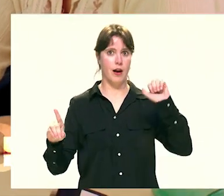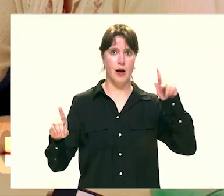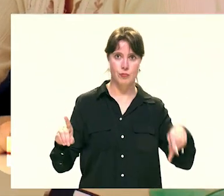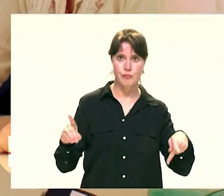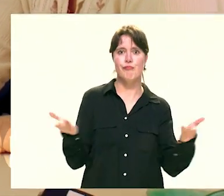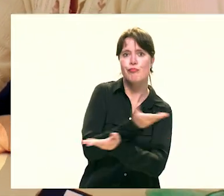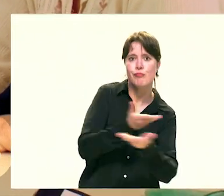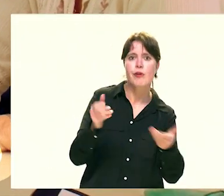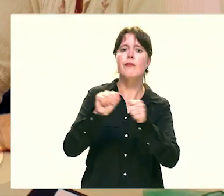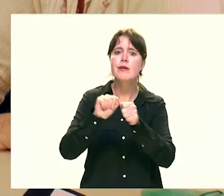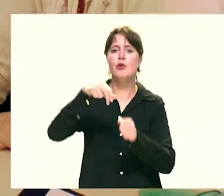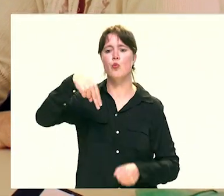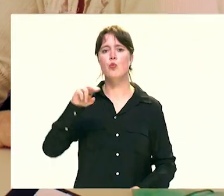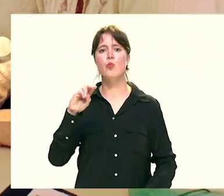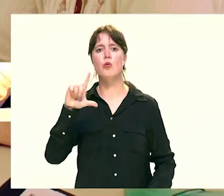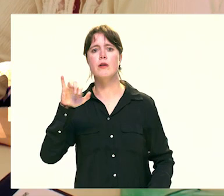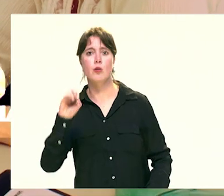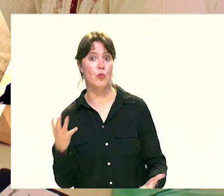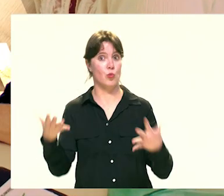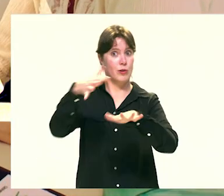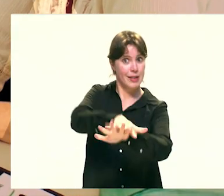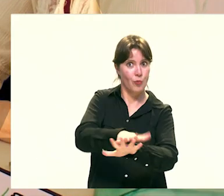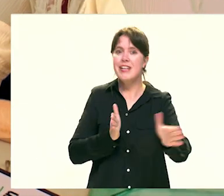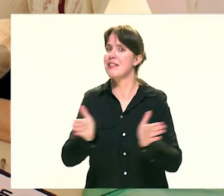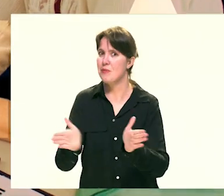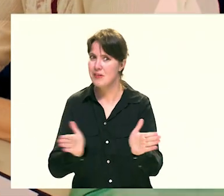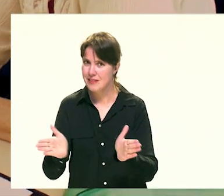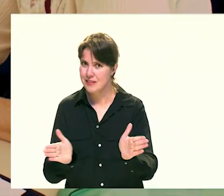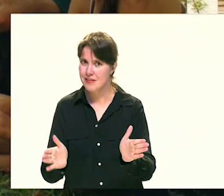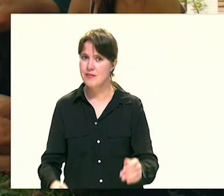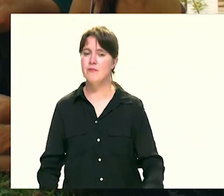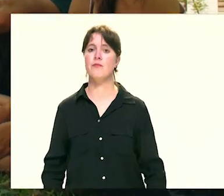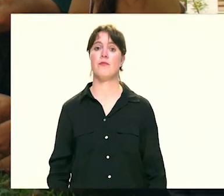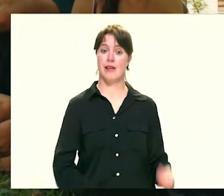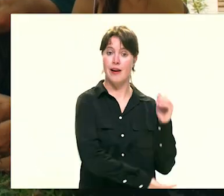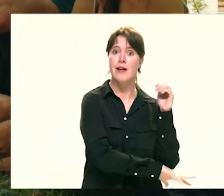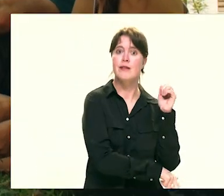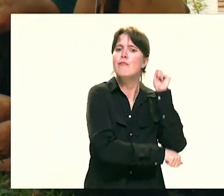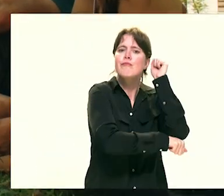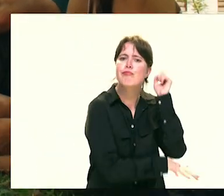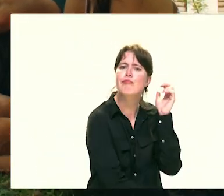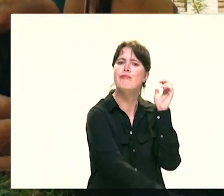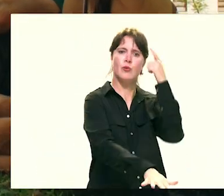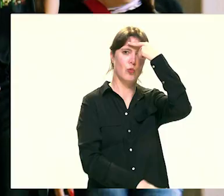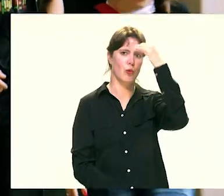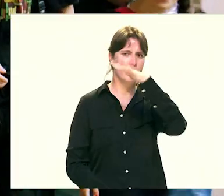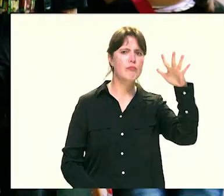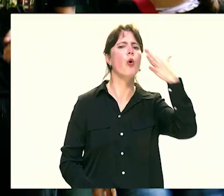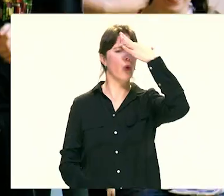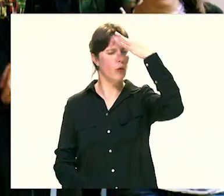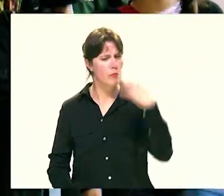CAP complementa as ações do Núcleo de Inclusão e Acessibilidade. As raízes da Universidade Federal do